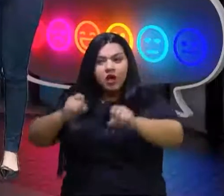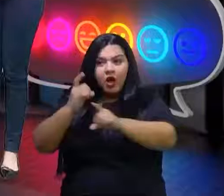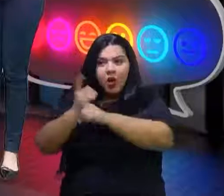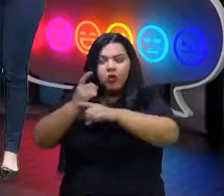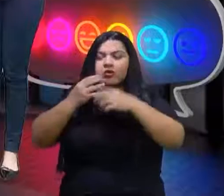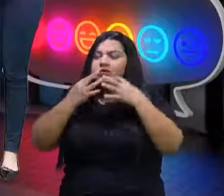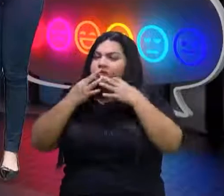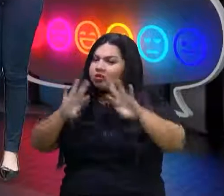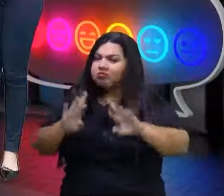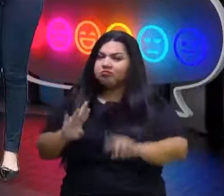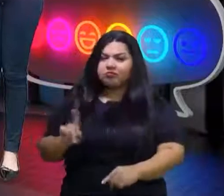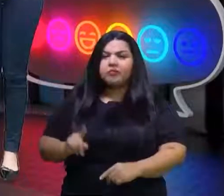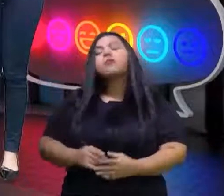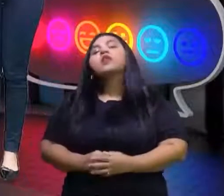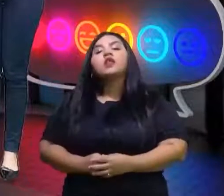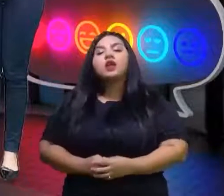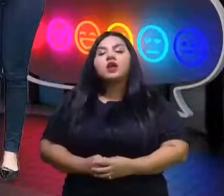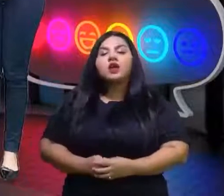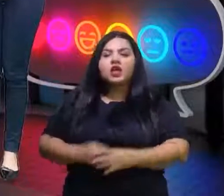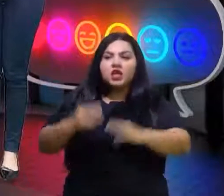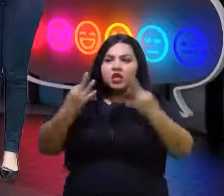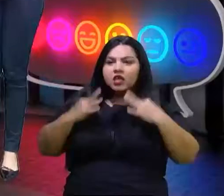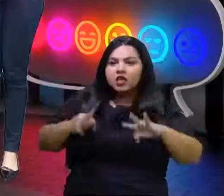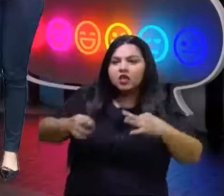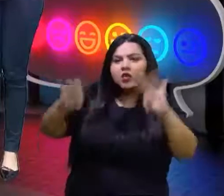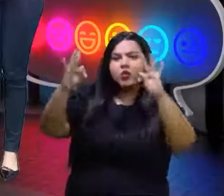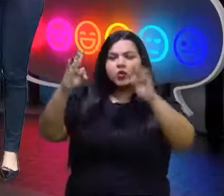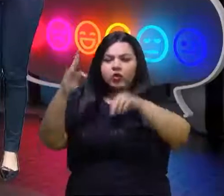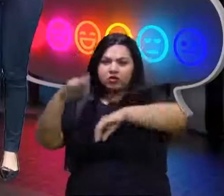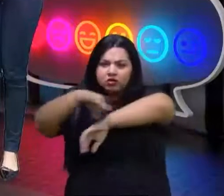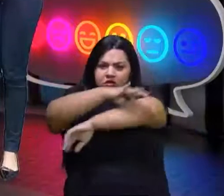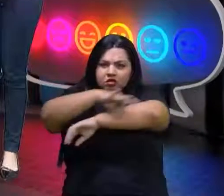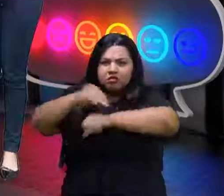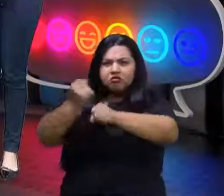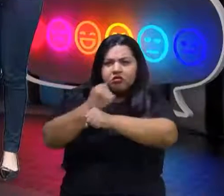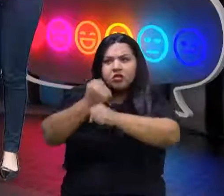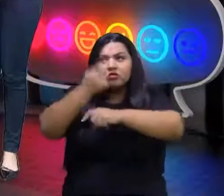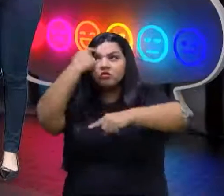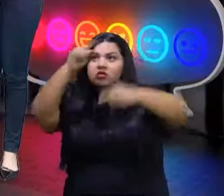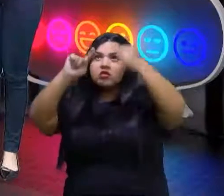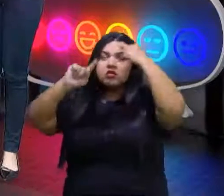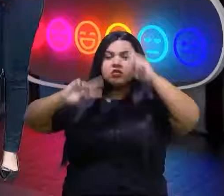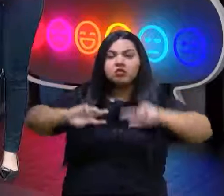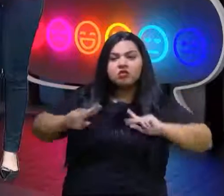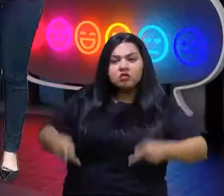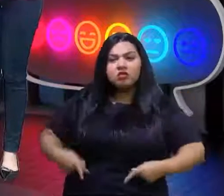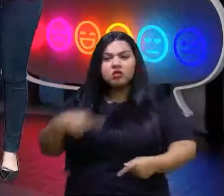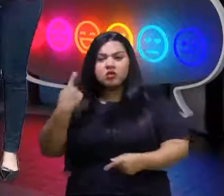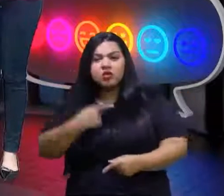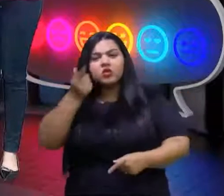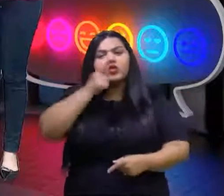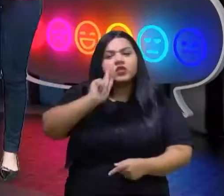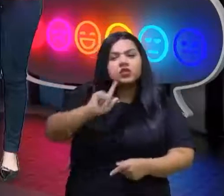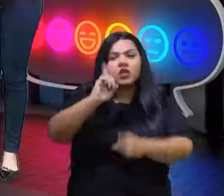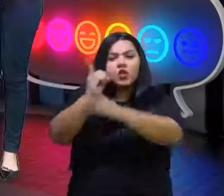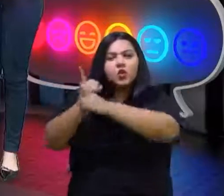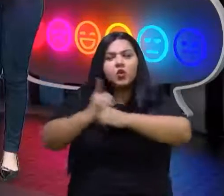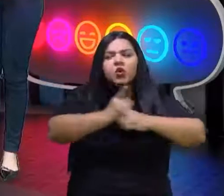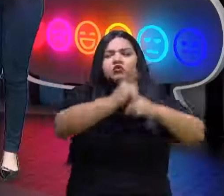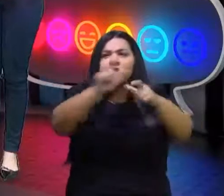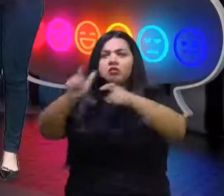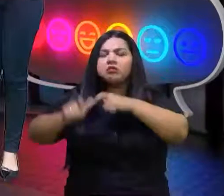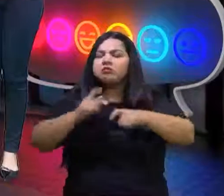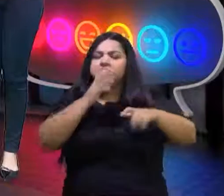maneira natural. Não é? Através das tecnologias, da arquitetura, da criatividade humana, a gente consegue encontrar lugares